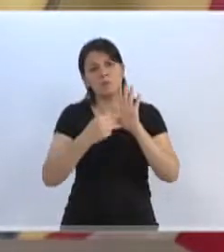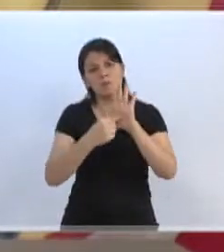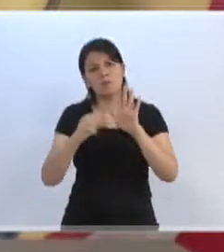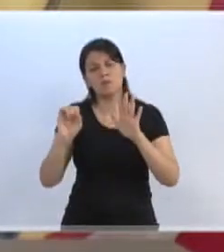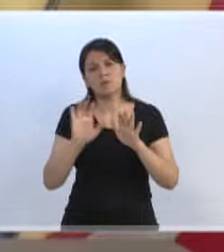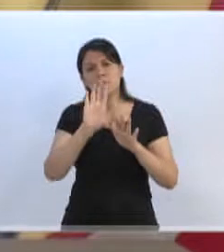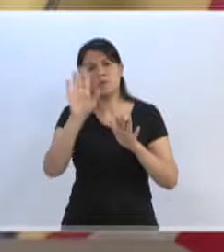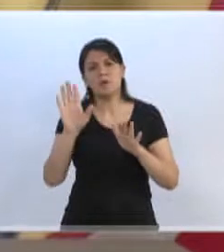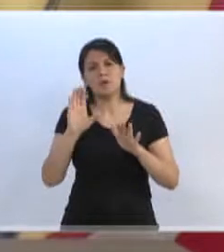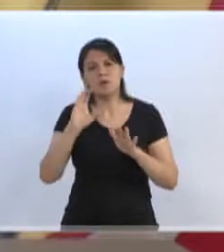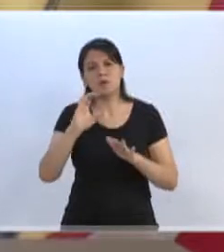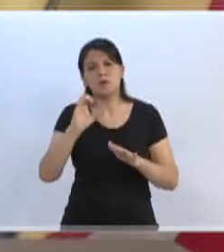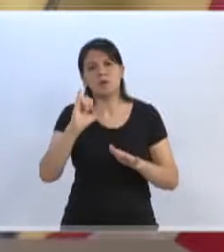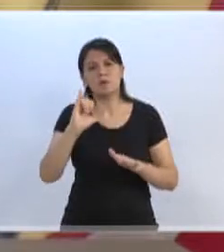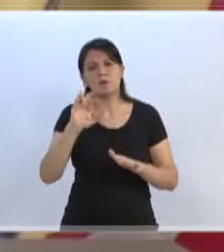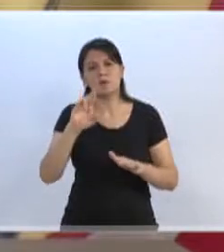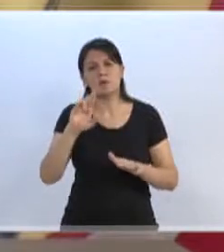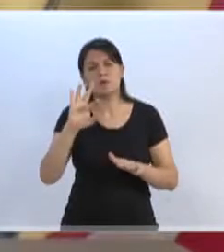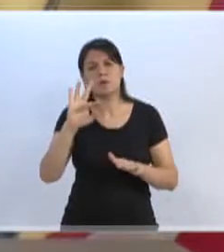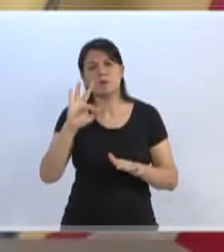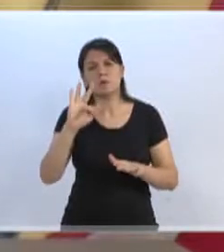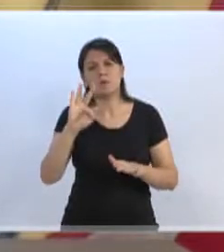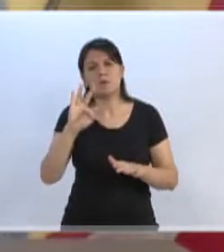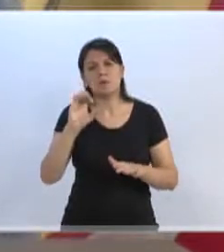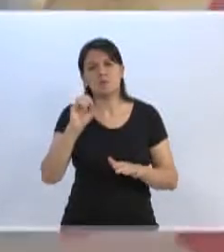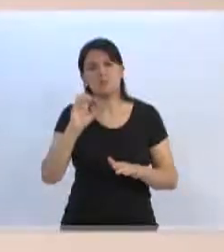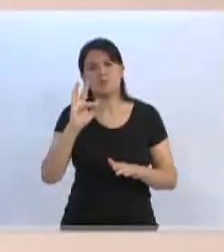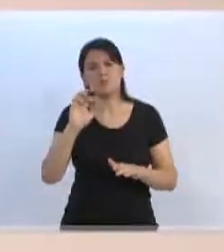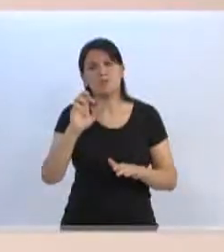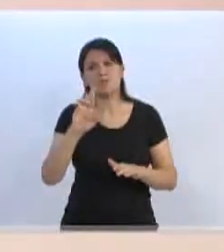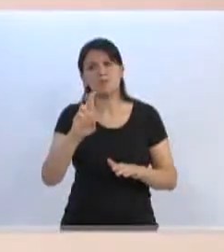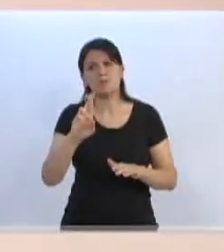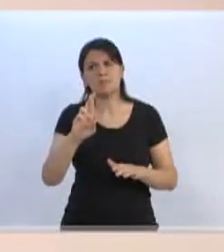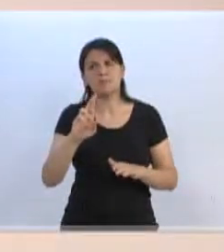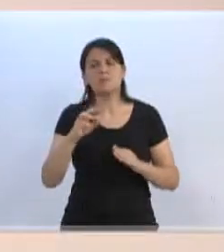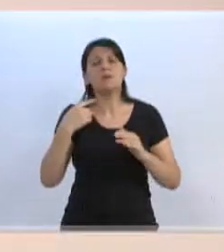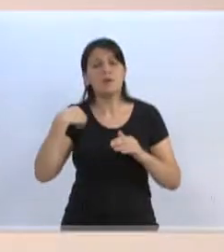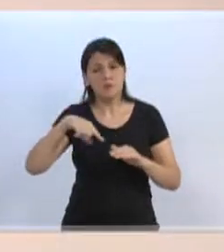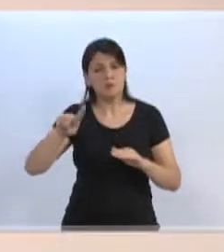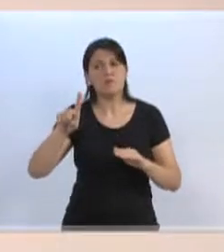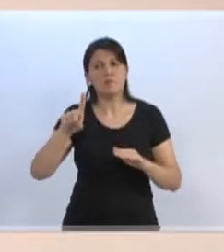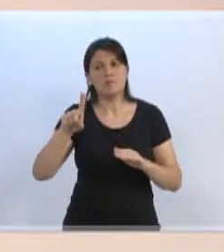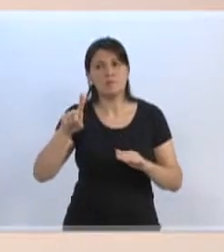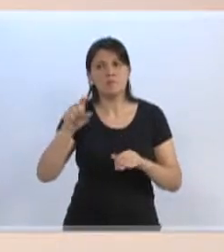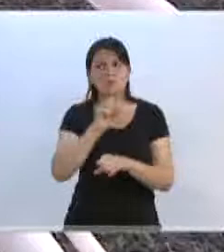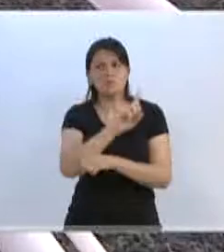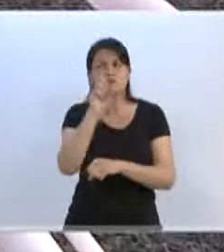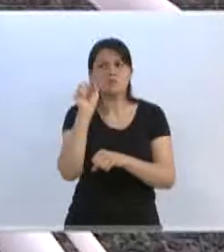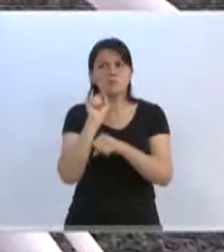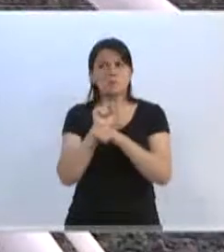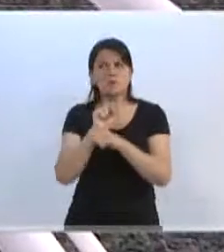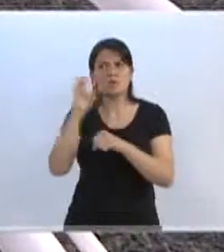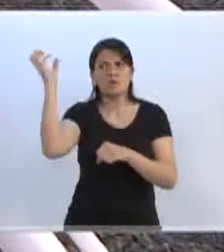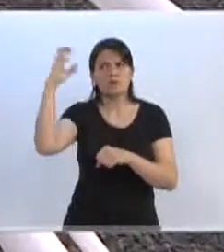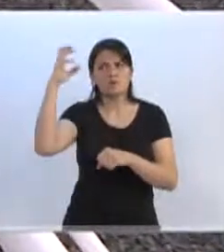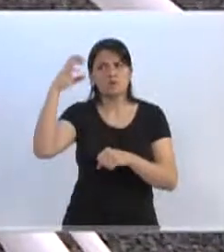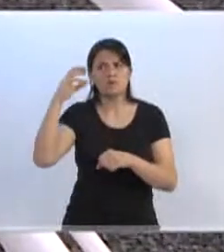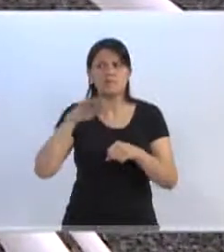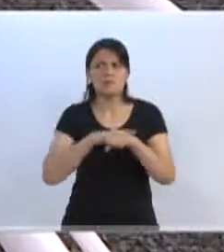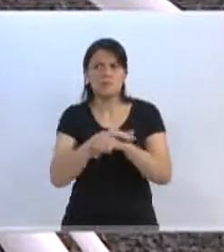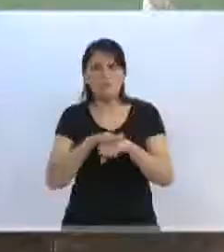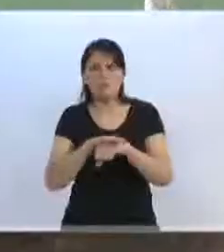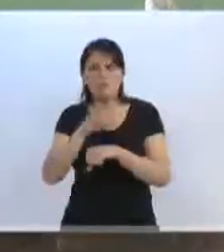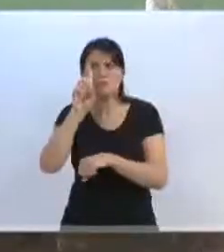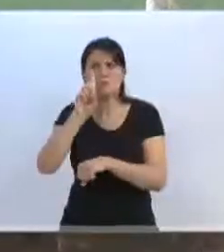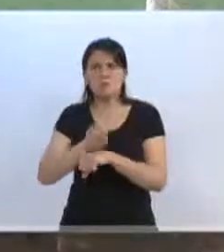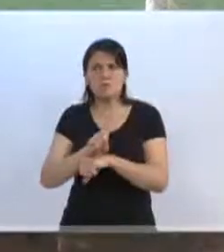escola cristo foi algo está em que estive lá também na no dia que tinha cá parar de chover tive lá conversando com a diretoria